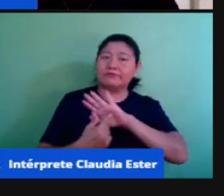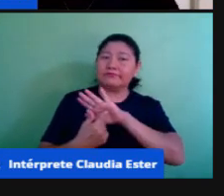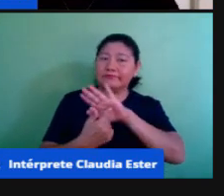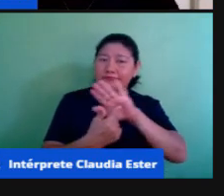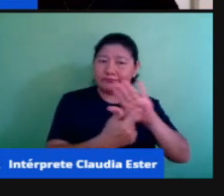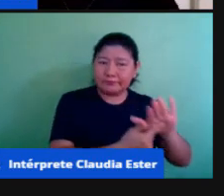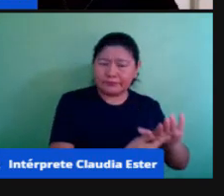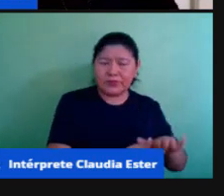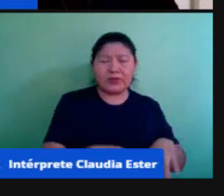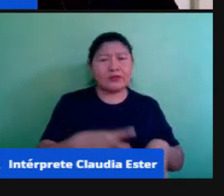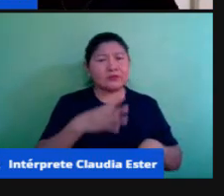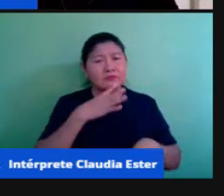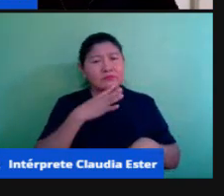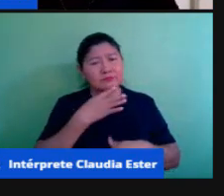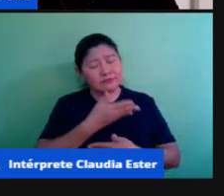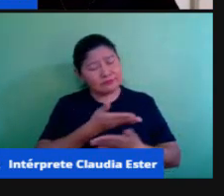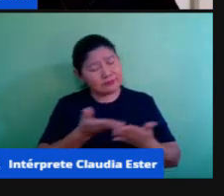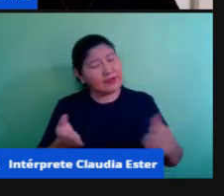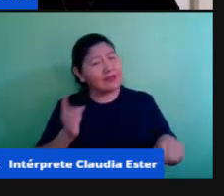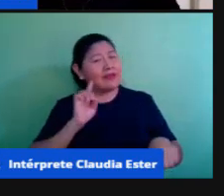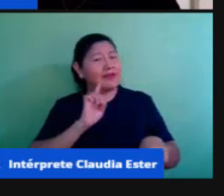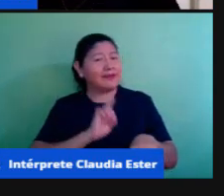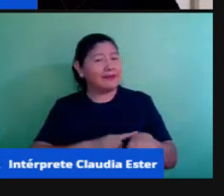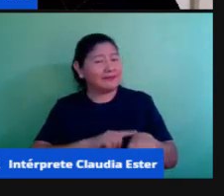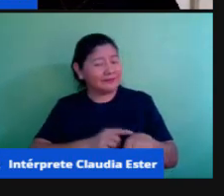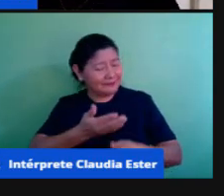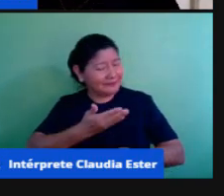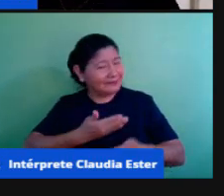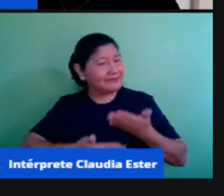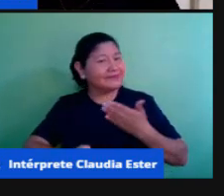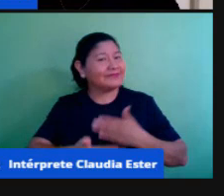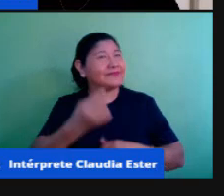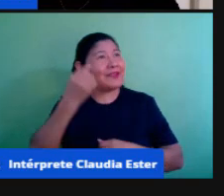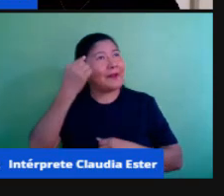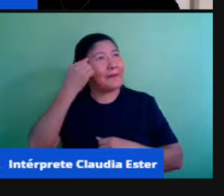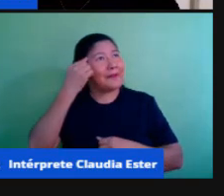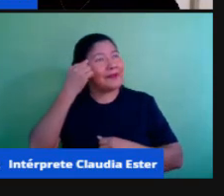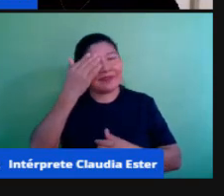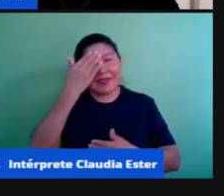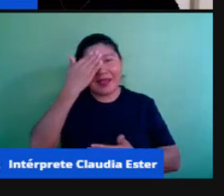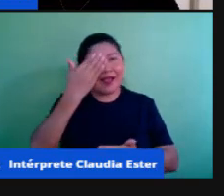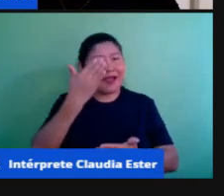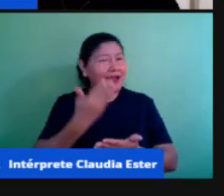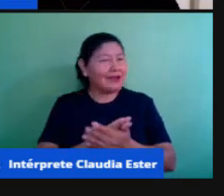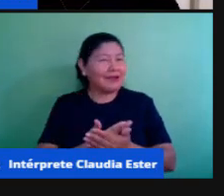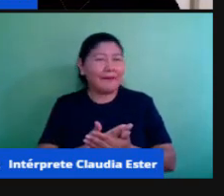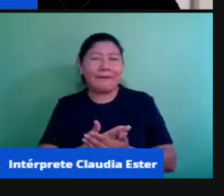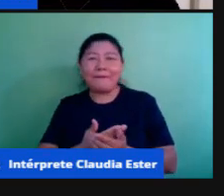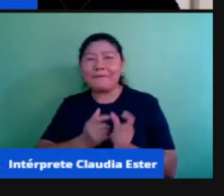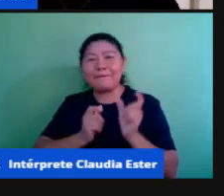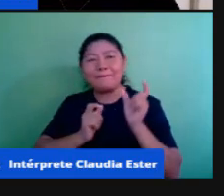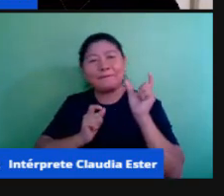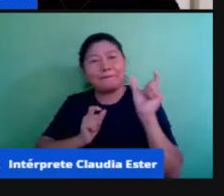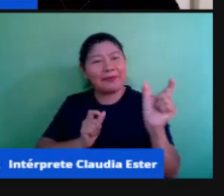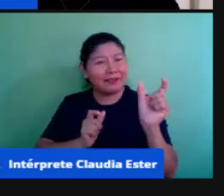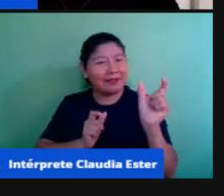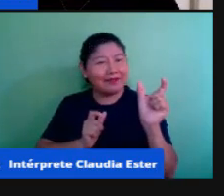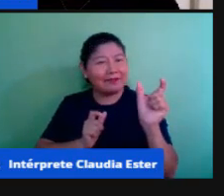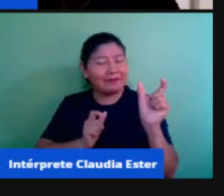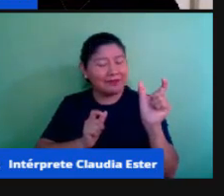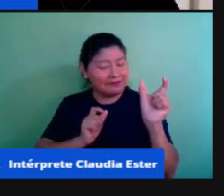nos conheceram, nós tivemos esse momento de reflexão, que eu convidei vocês para